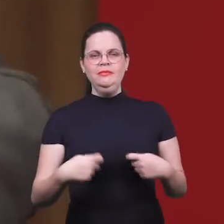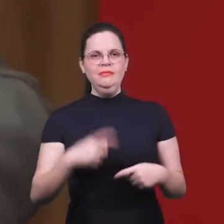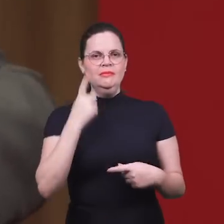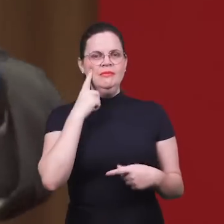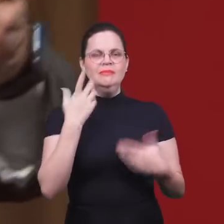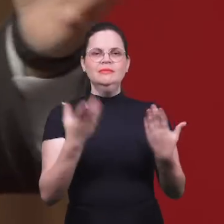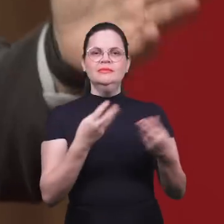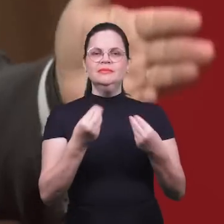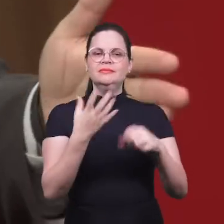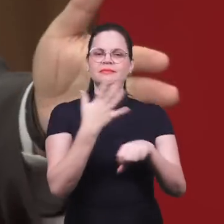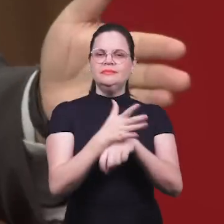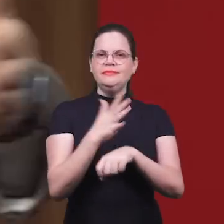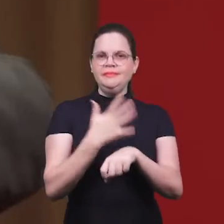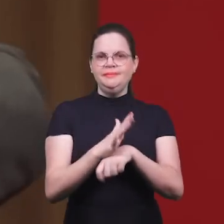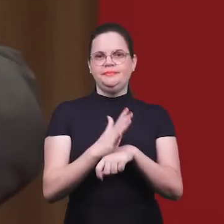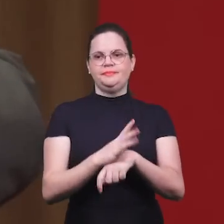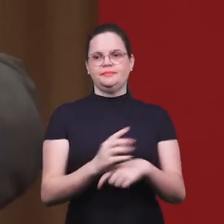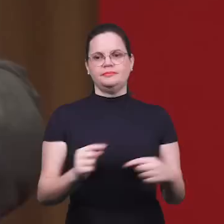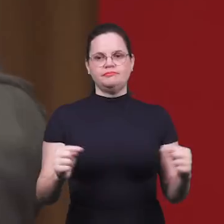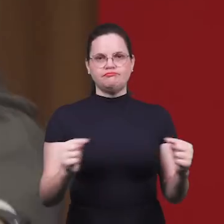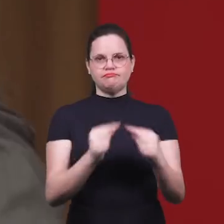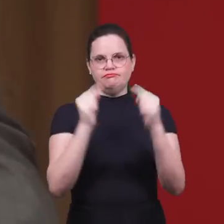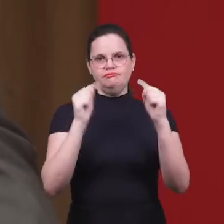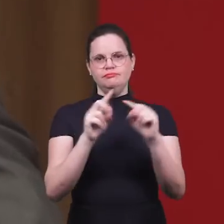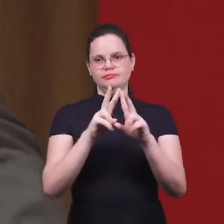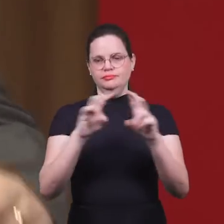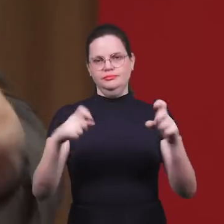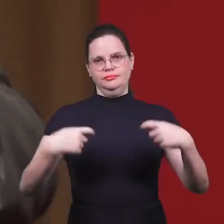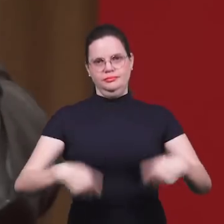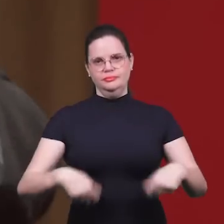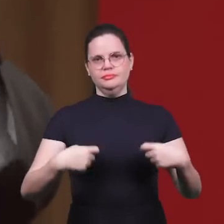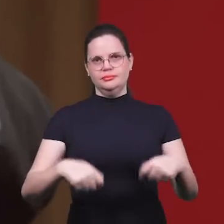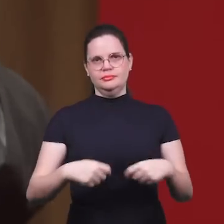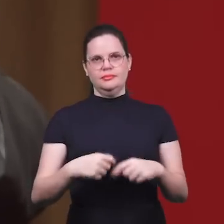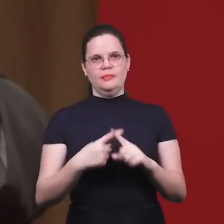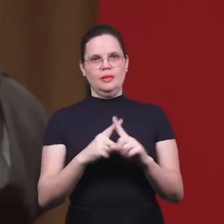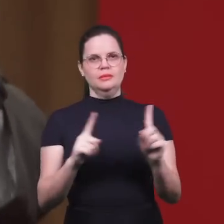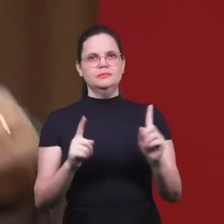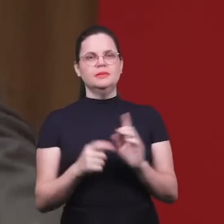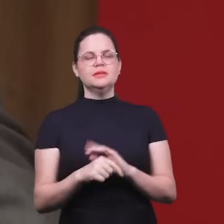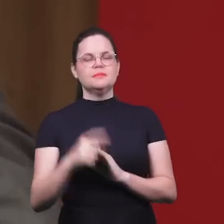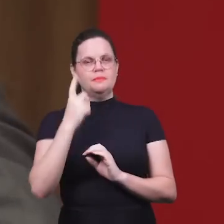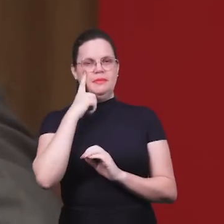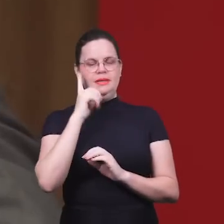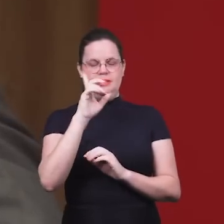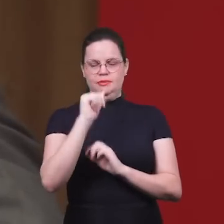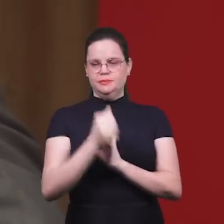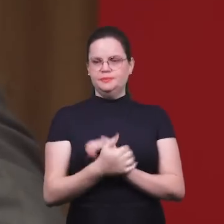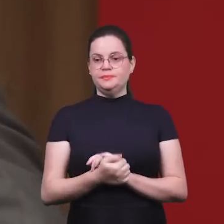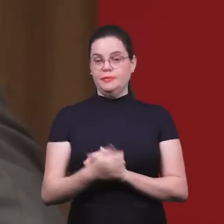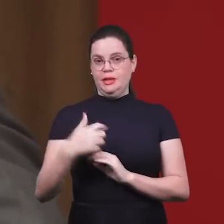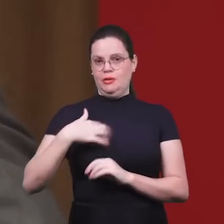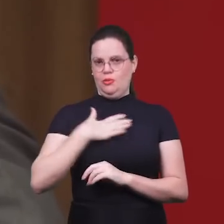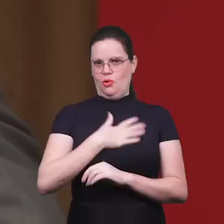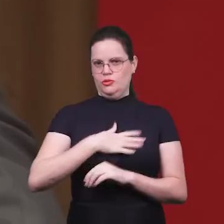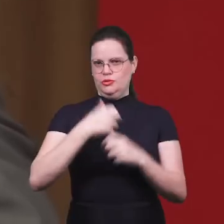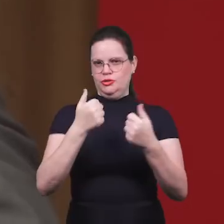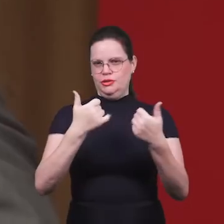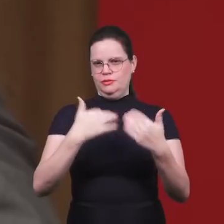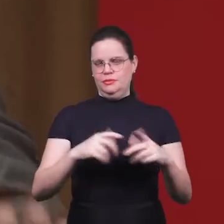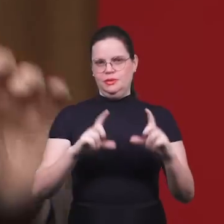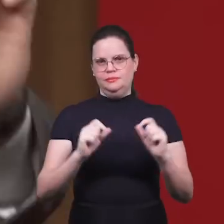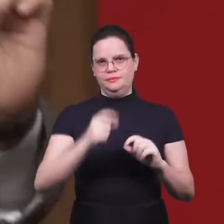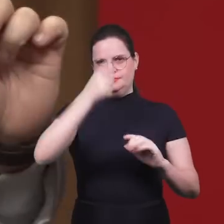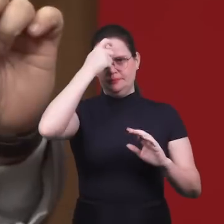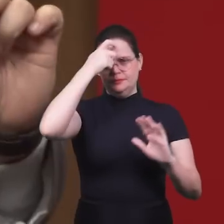adotar as práticas de acordo com o que os trabalhos exigem. Mas um pensamento, tá, Lucas, que eu gosto muito de colocar, é que